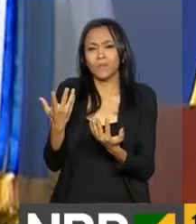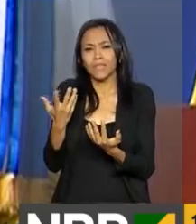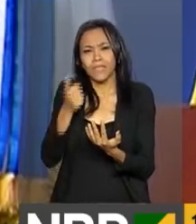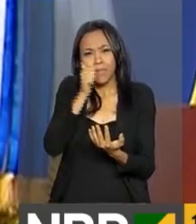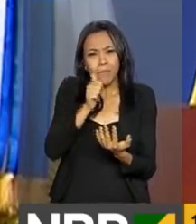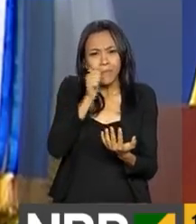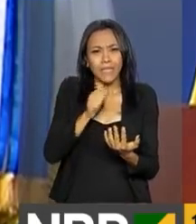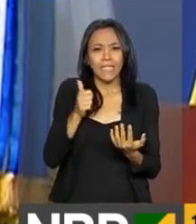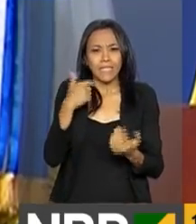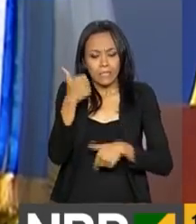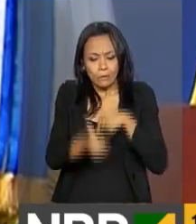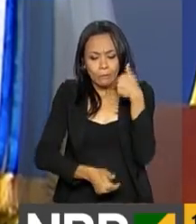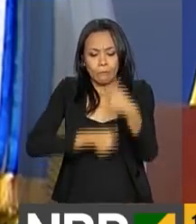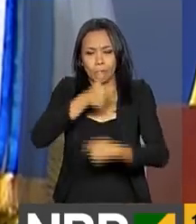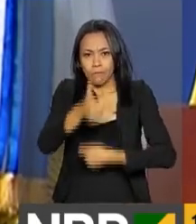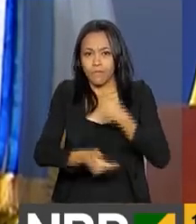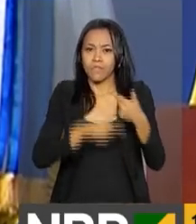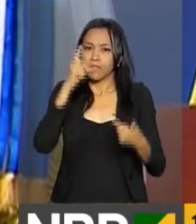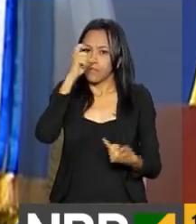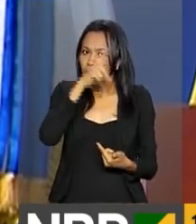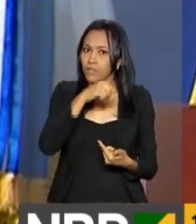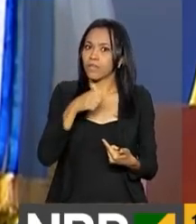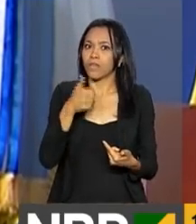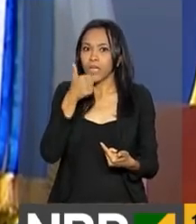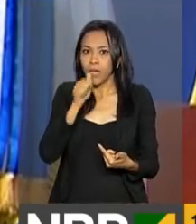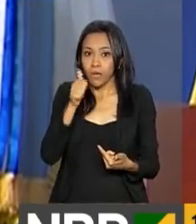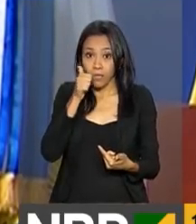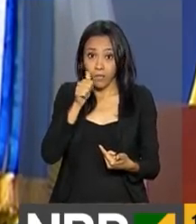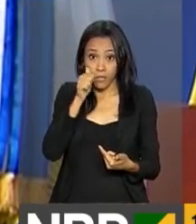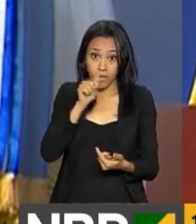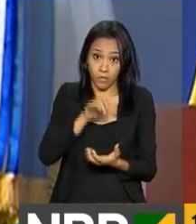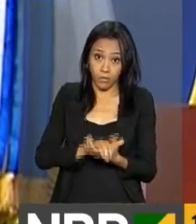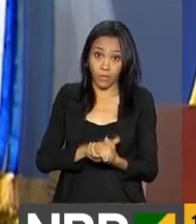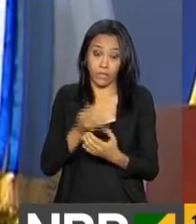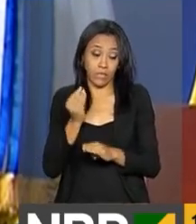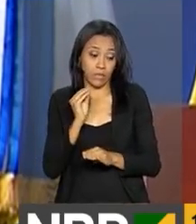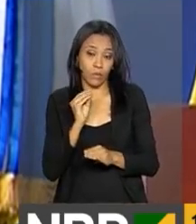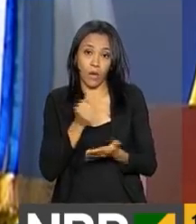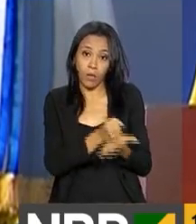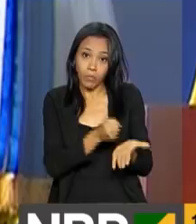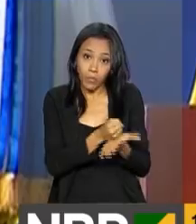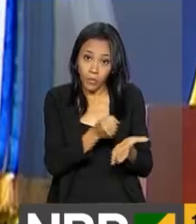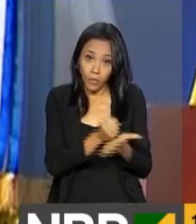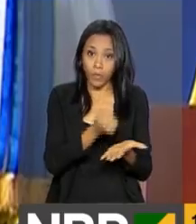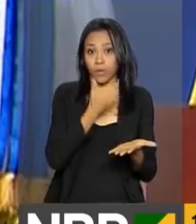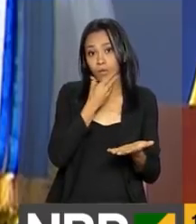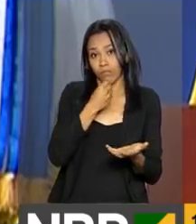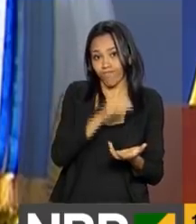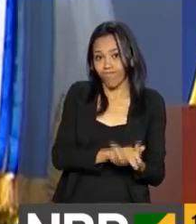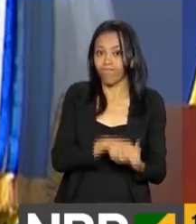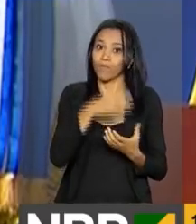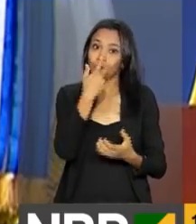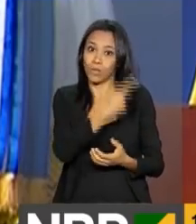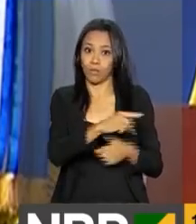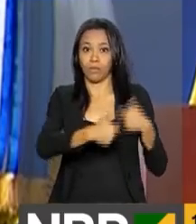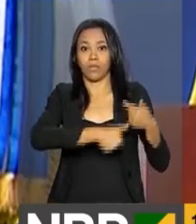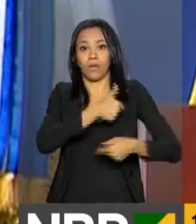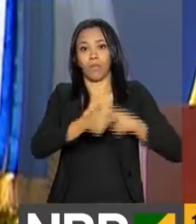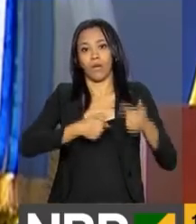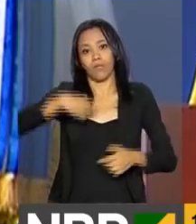mulher, especialmente aquela que fica dando amparo ao marido nessas suas tarefas